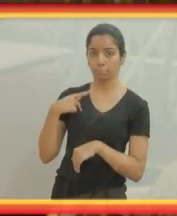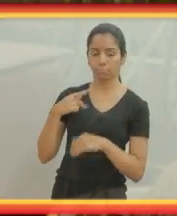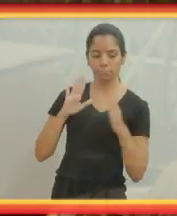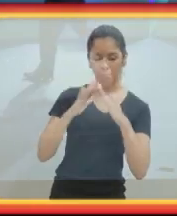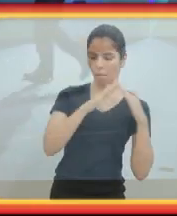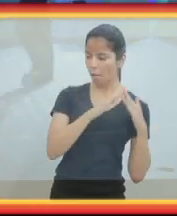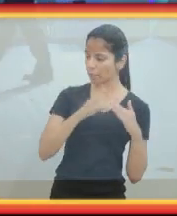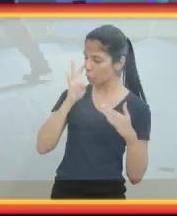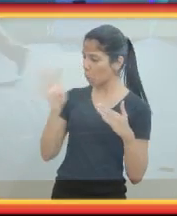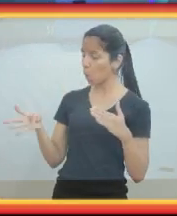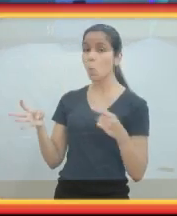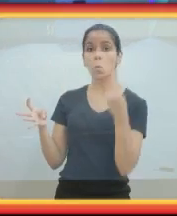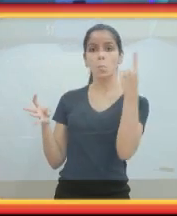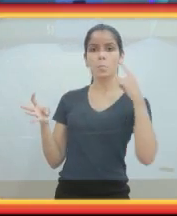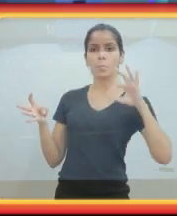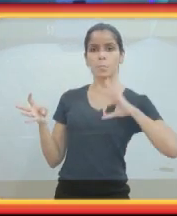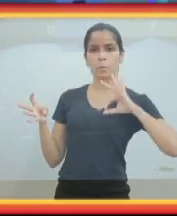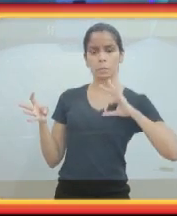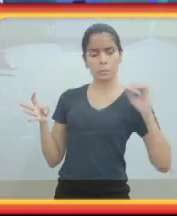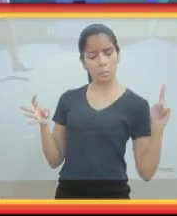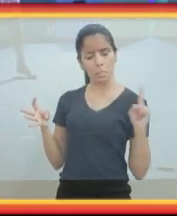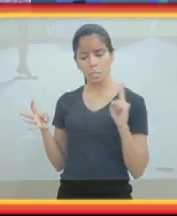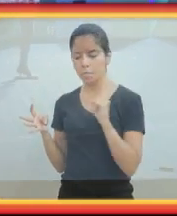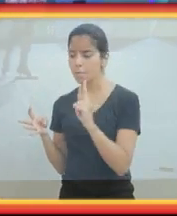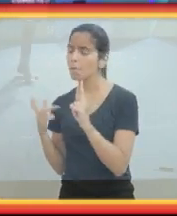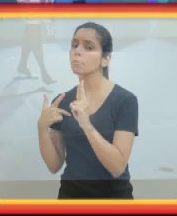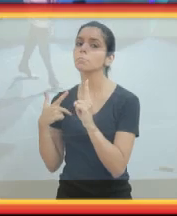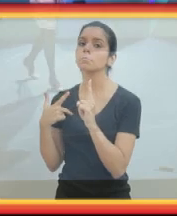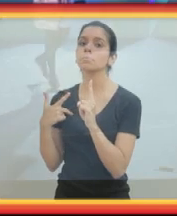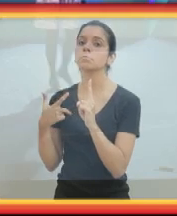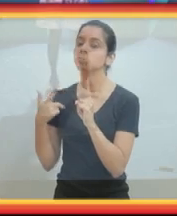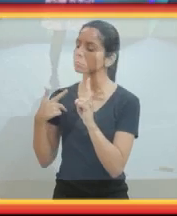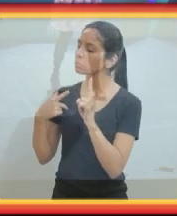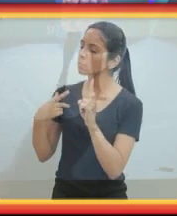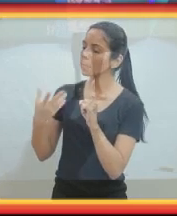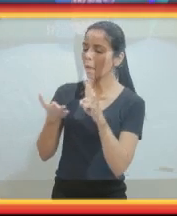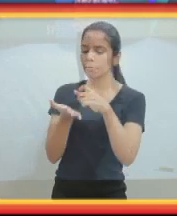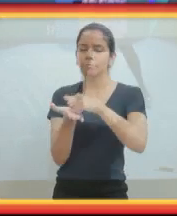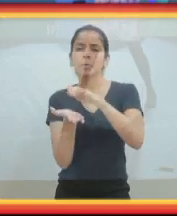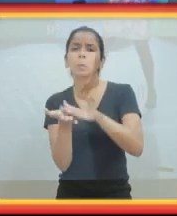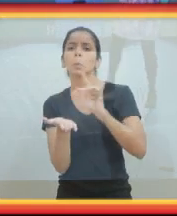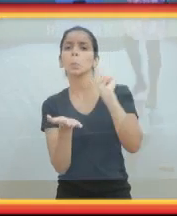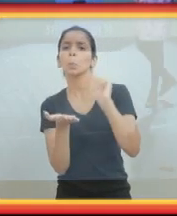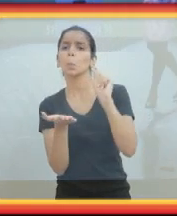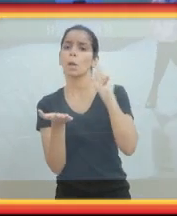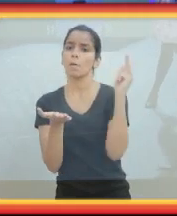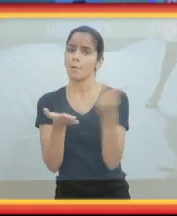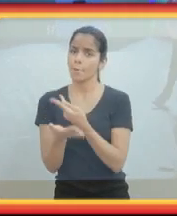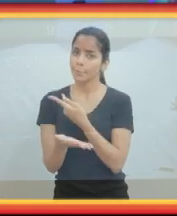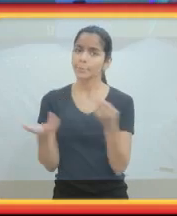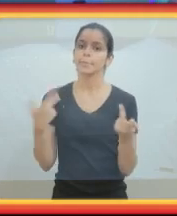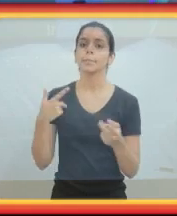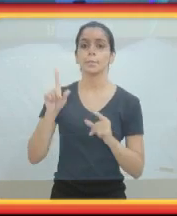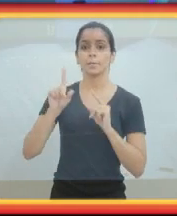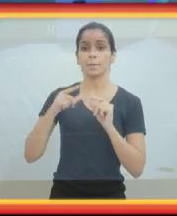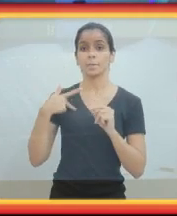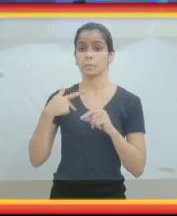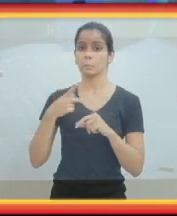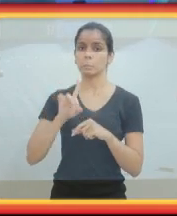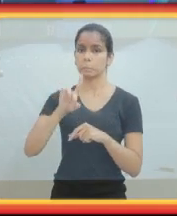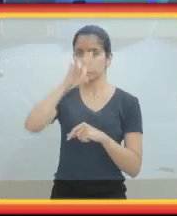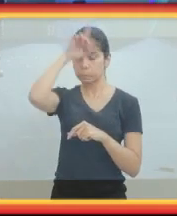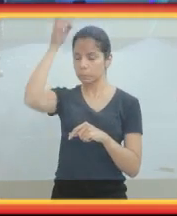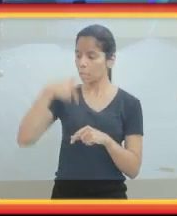um policial chega para tomar o depoimento, para ver o que está acontecendo e